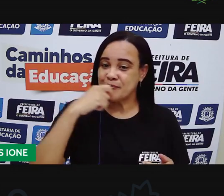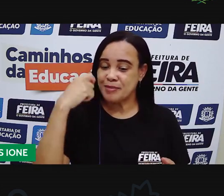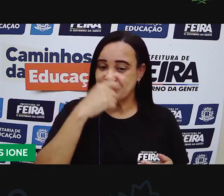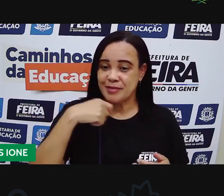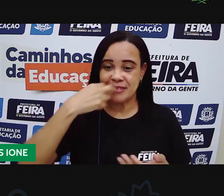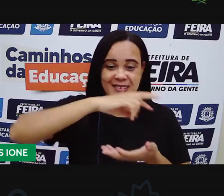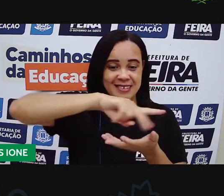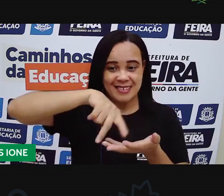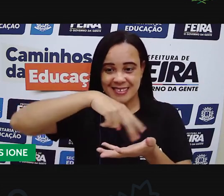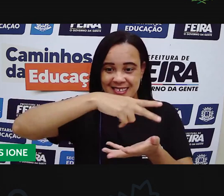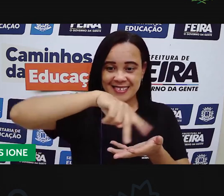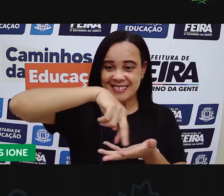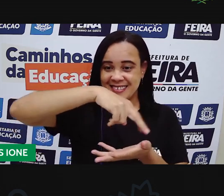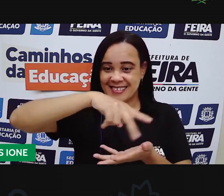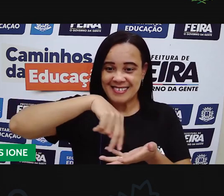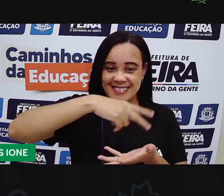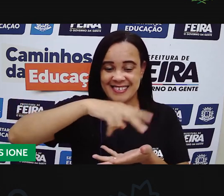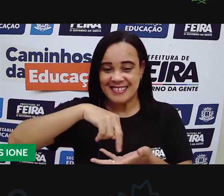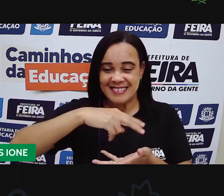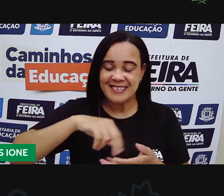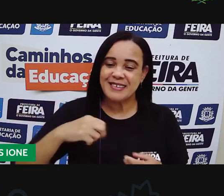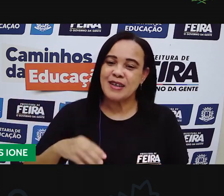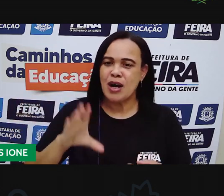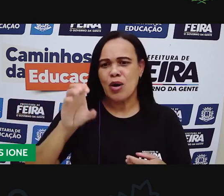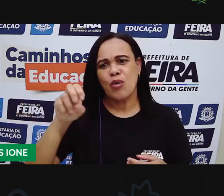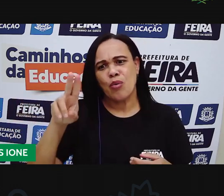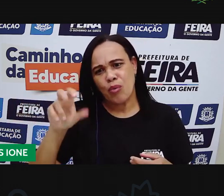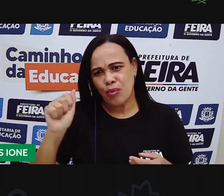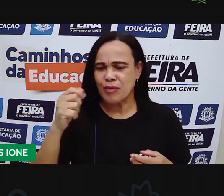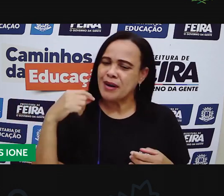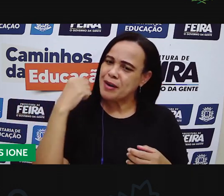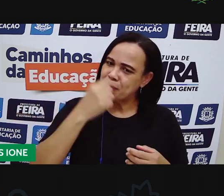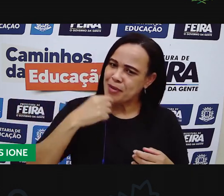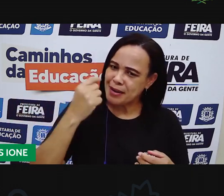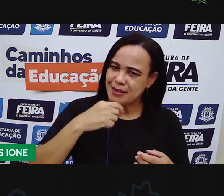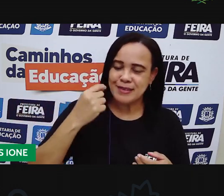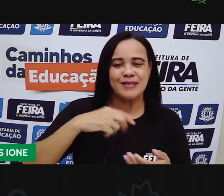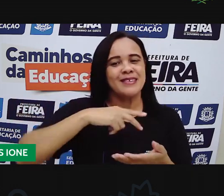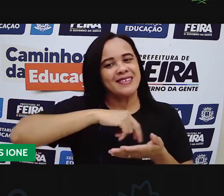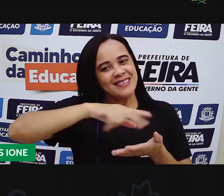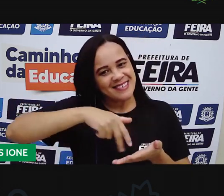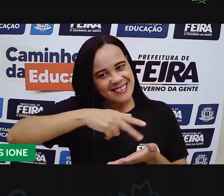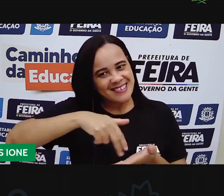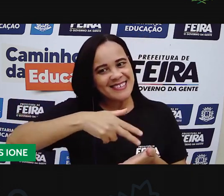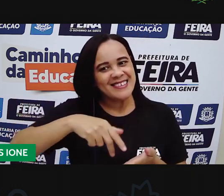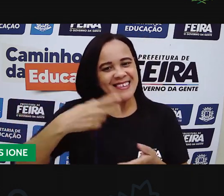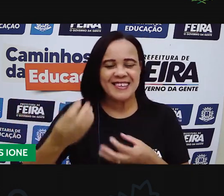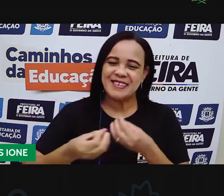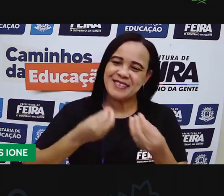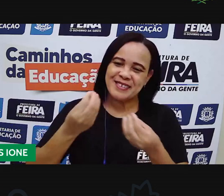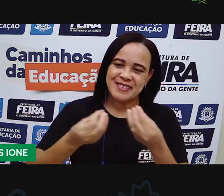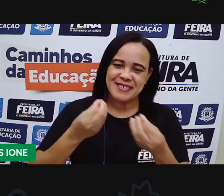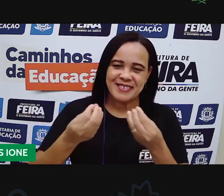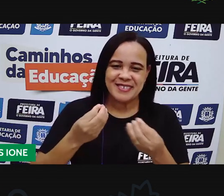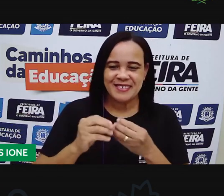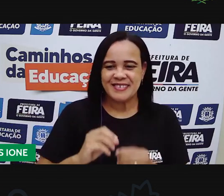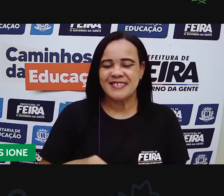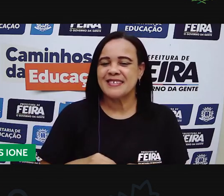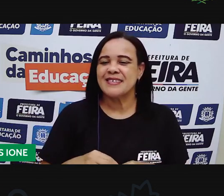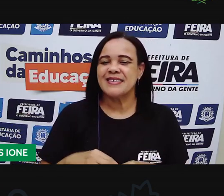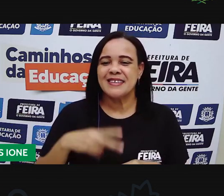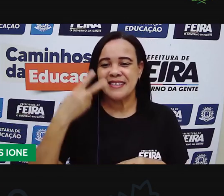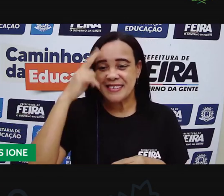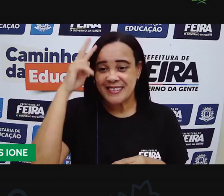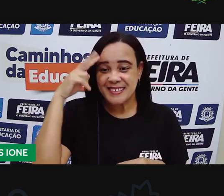título engraçado, uma cuca de batom e que ainda dançava. Vamos descobrir que história tem